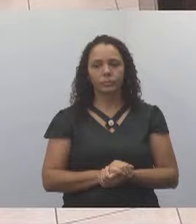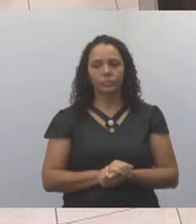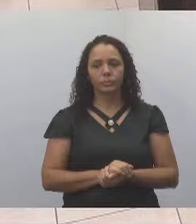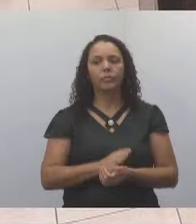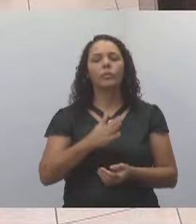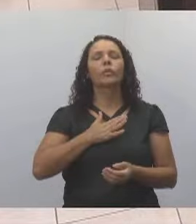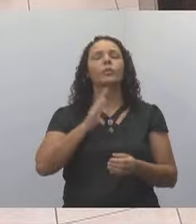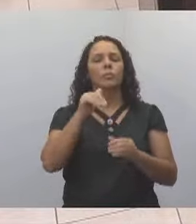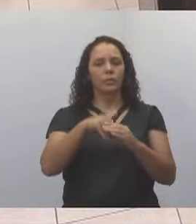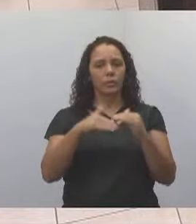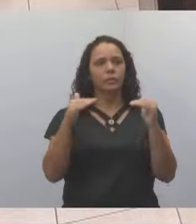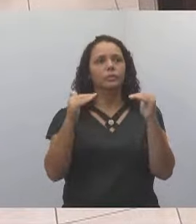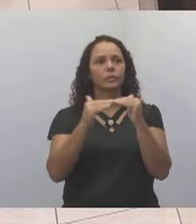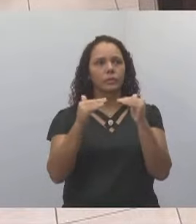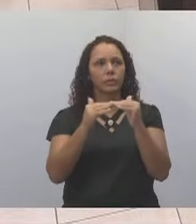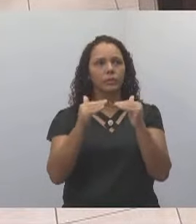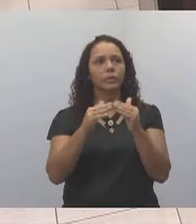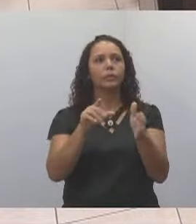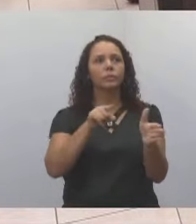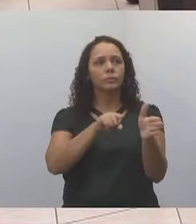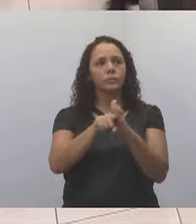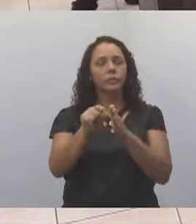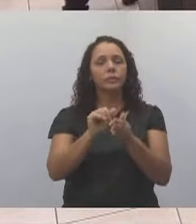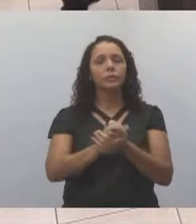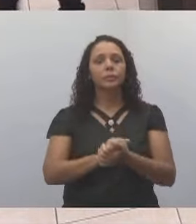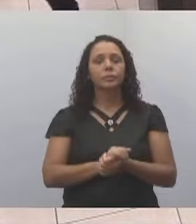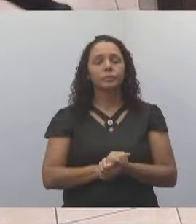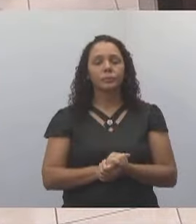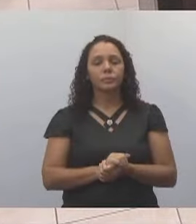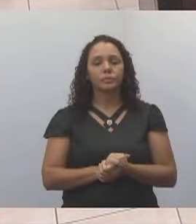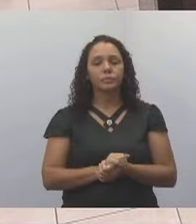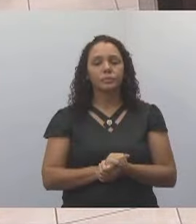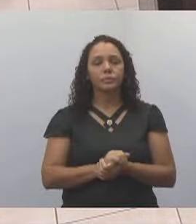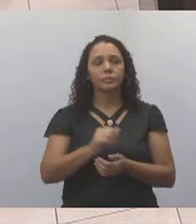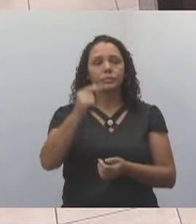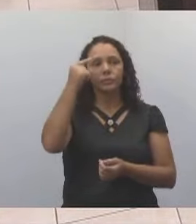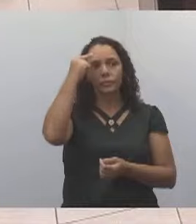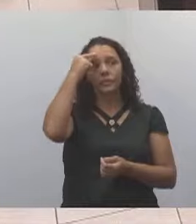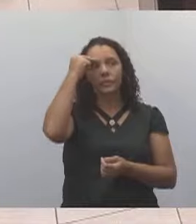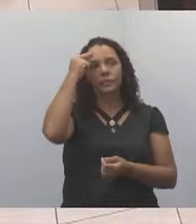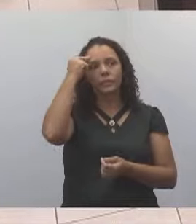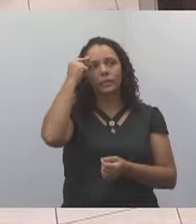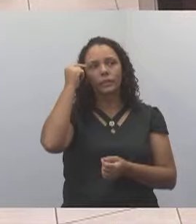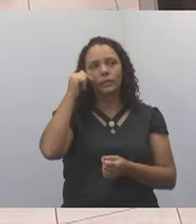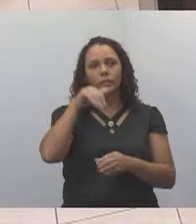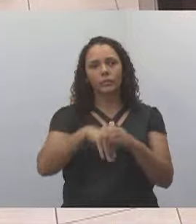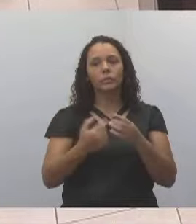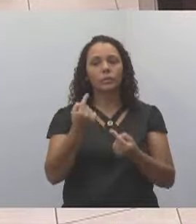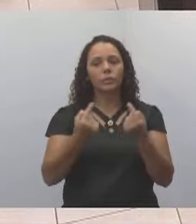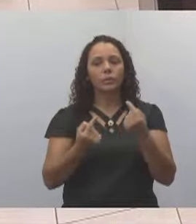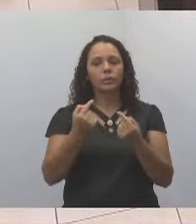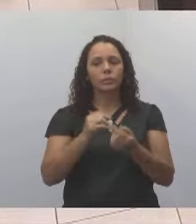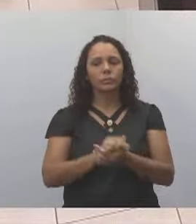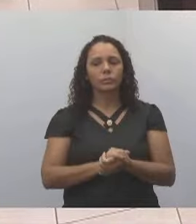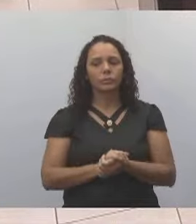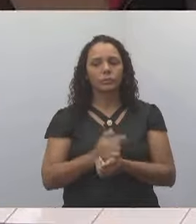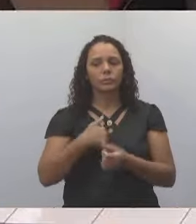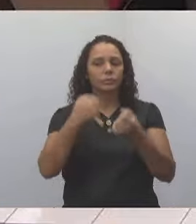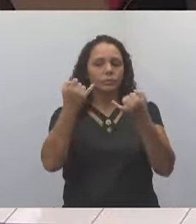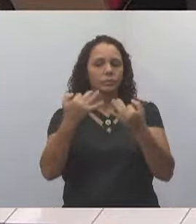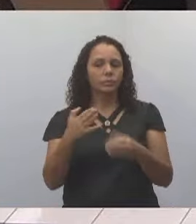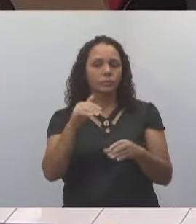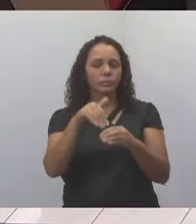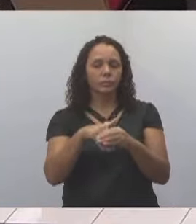Meu voto é favorável. Como voto, vereador Edgar Sasaki? Como é, buscando meu